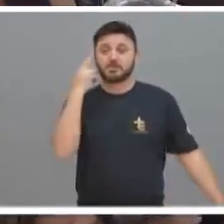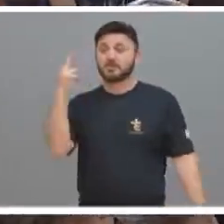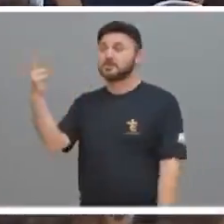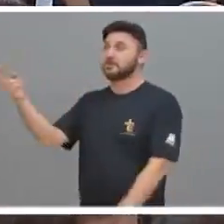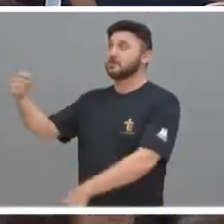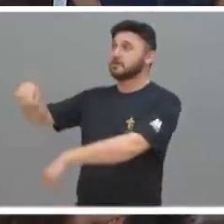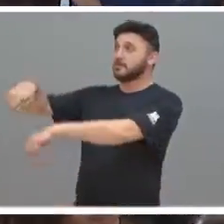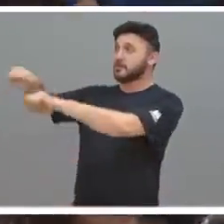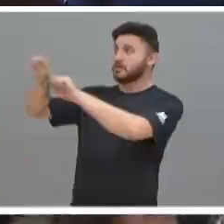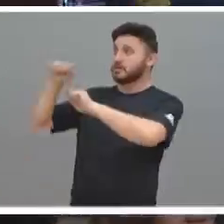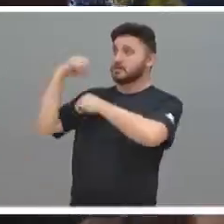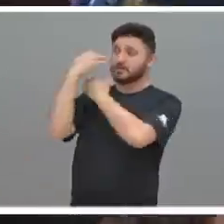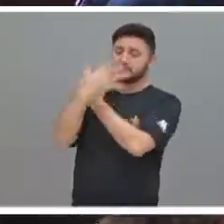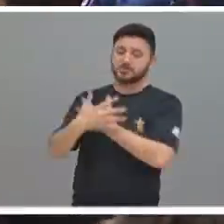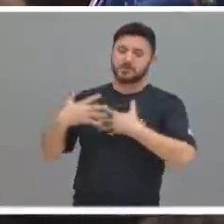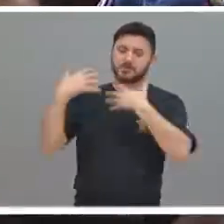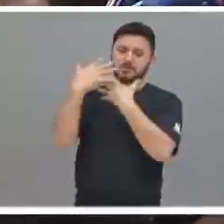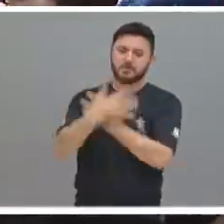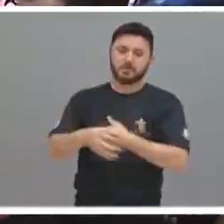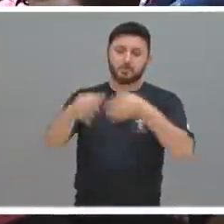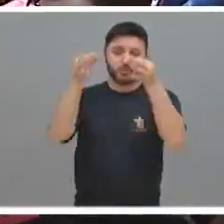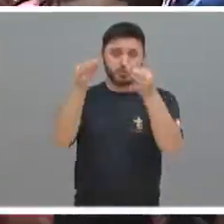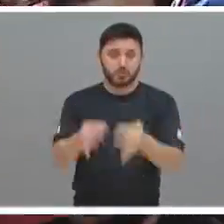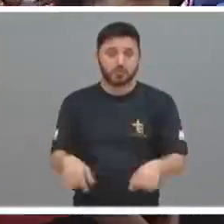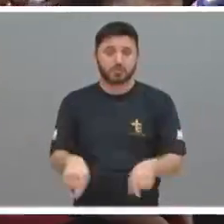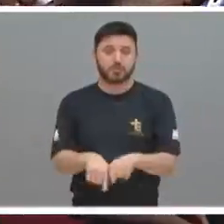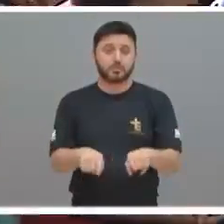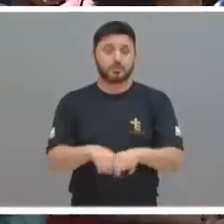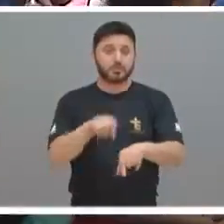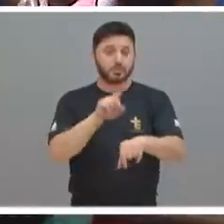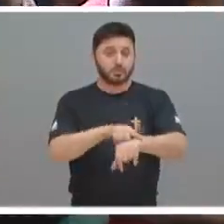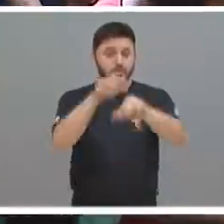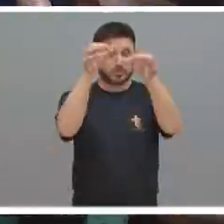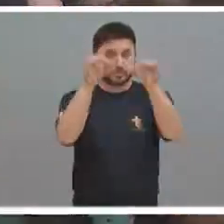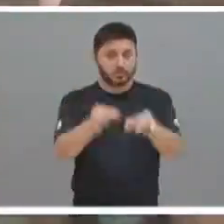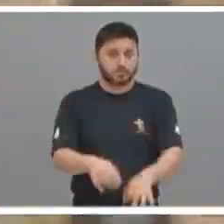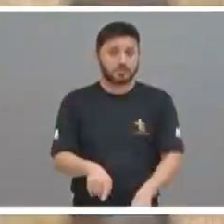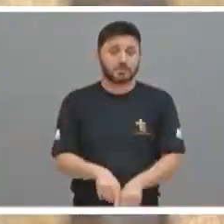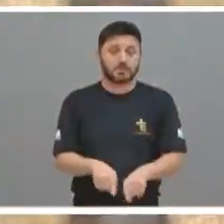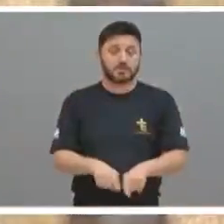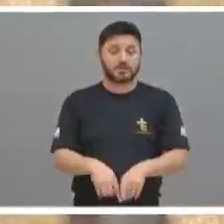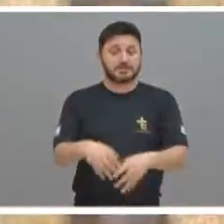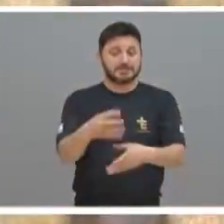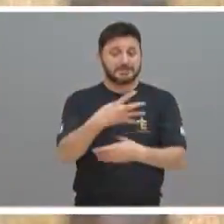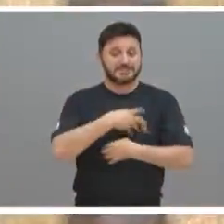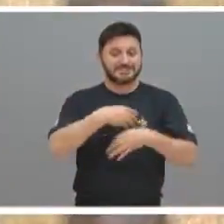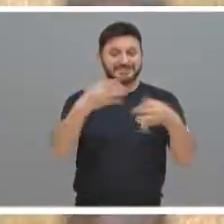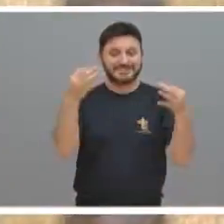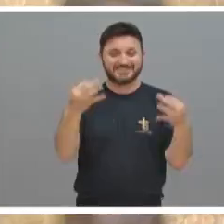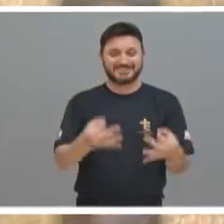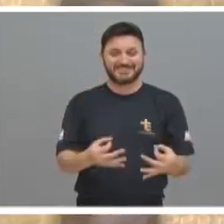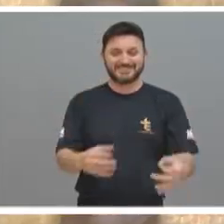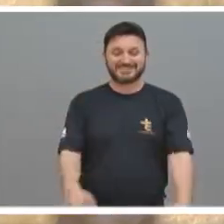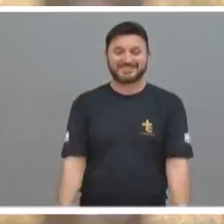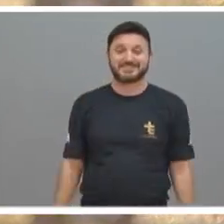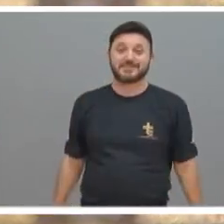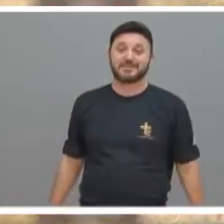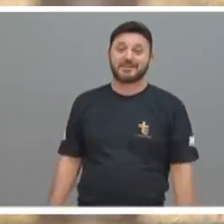dá-me a cantiga certa, na hora certa e do jeito